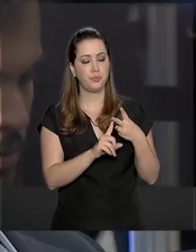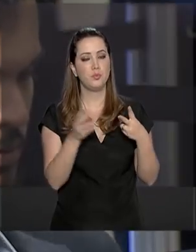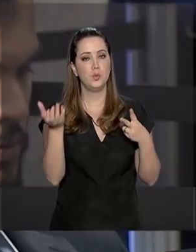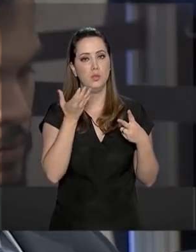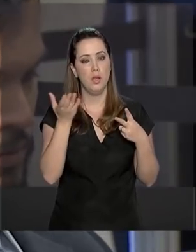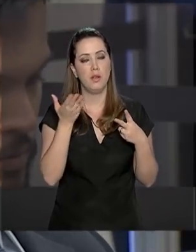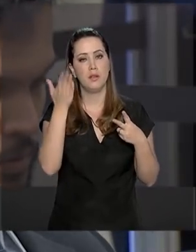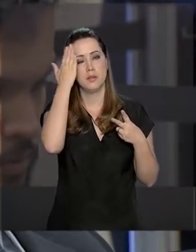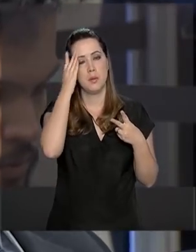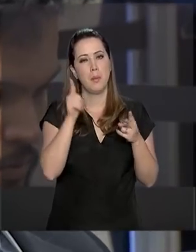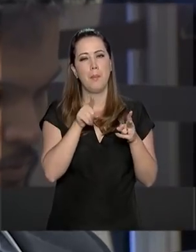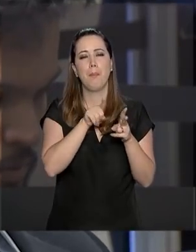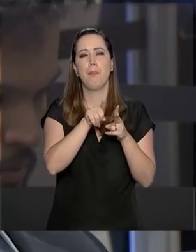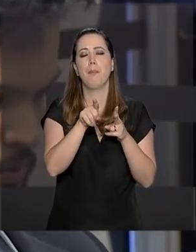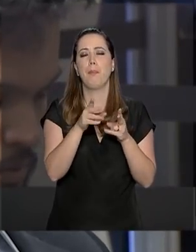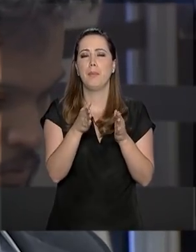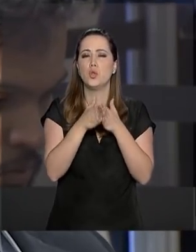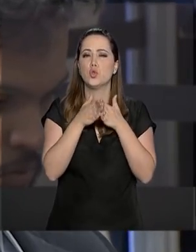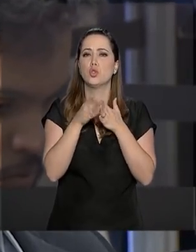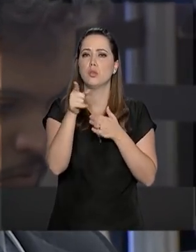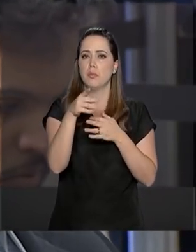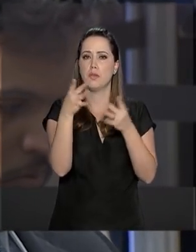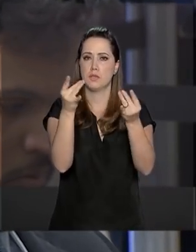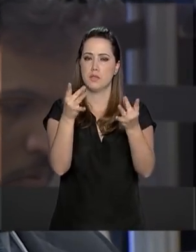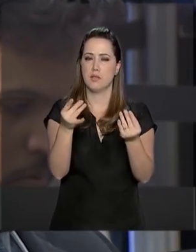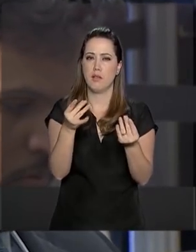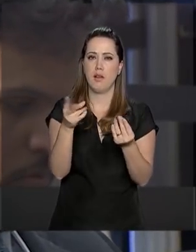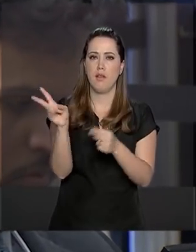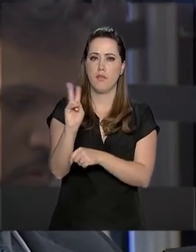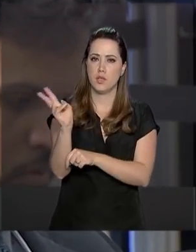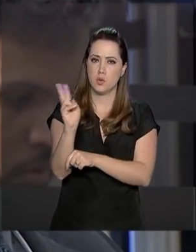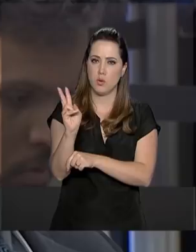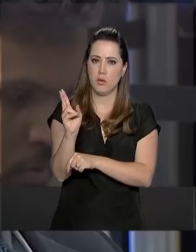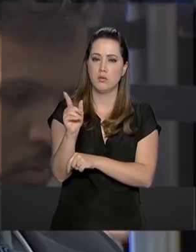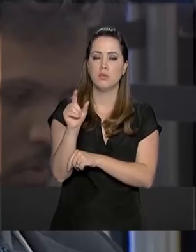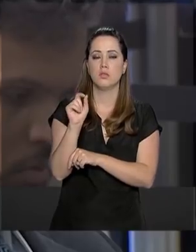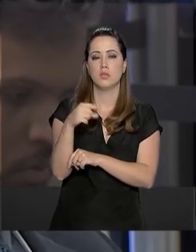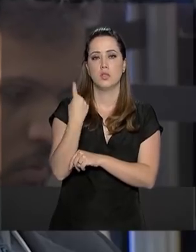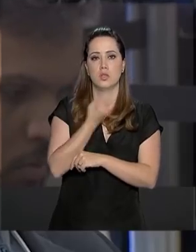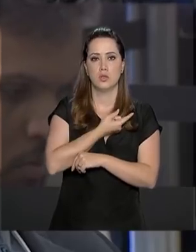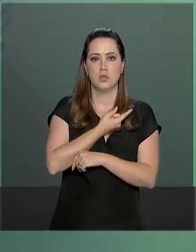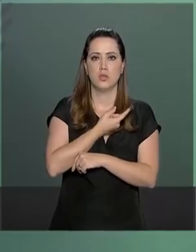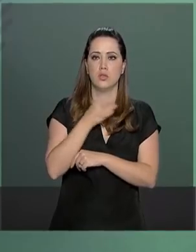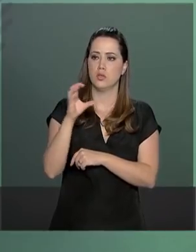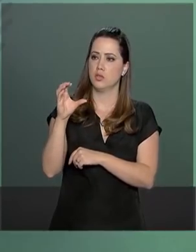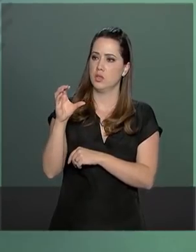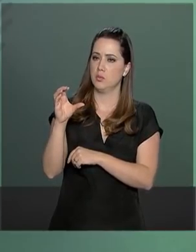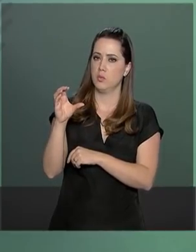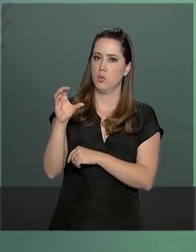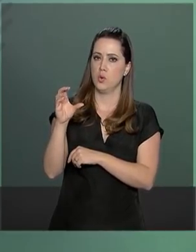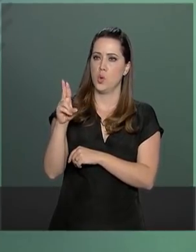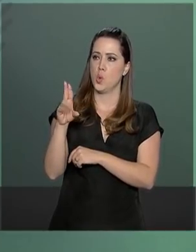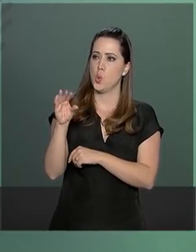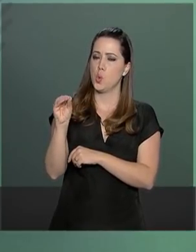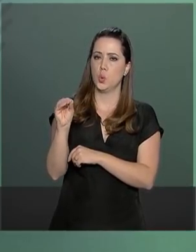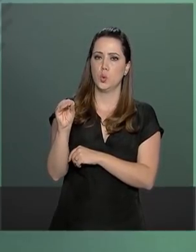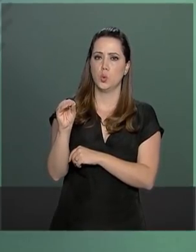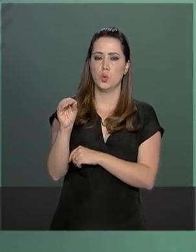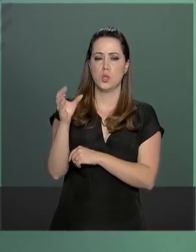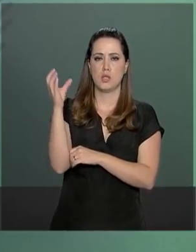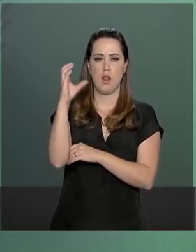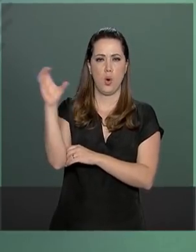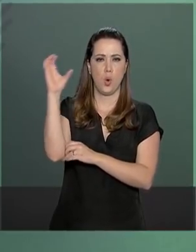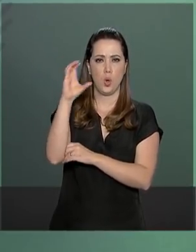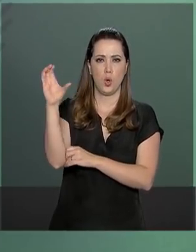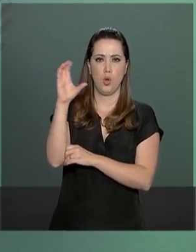queria pedir pro senhor detalhar um pouco a questão da venezuela é nós temos cúcuta na colômbia em que aviões americanos